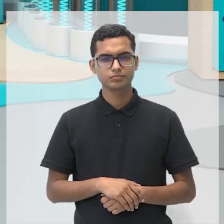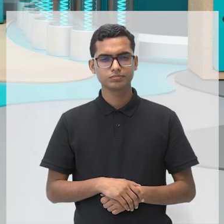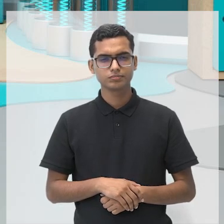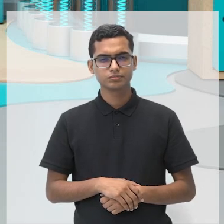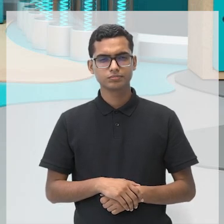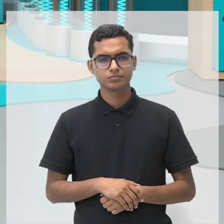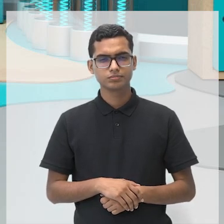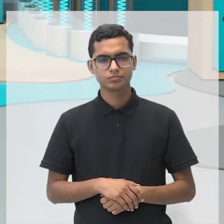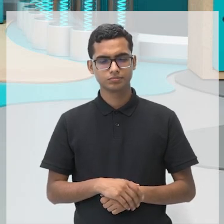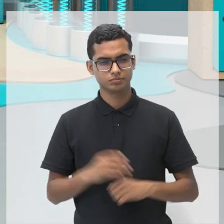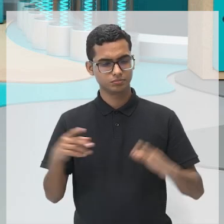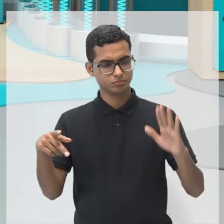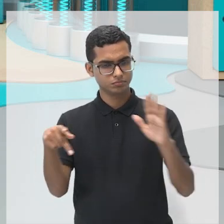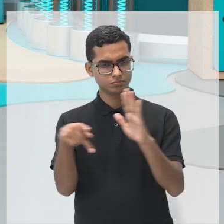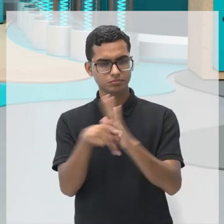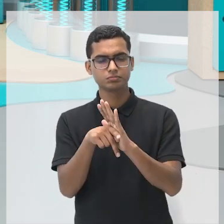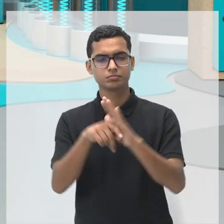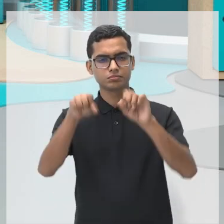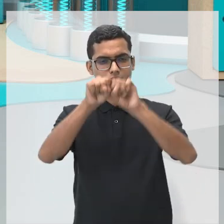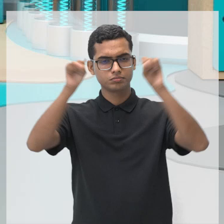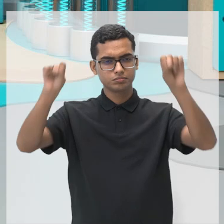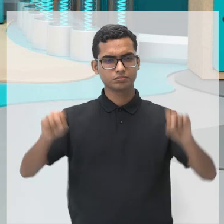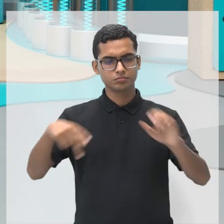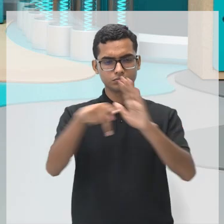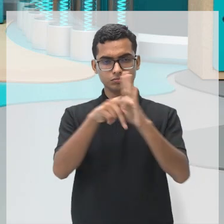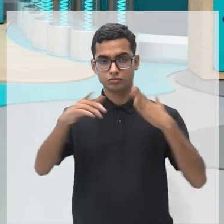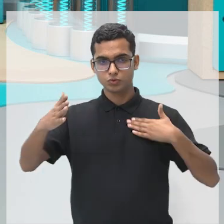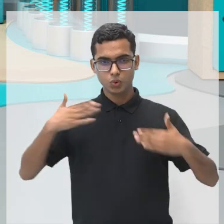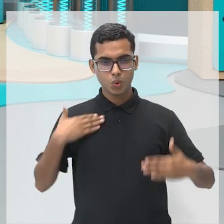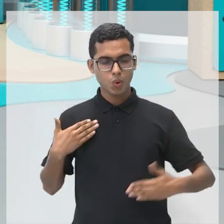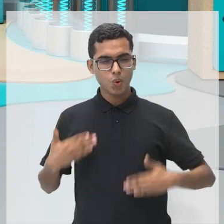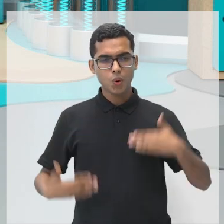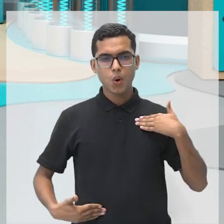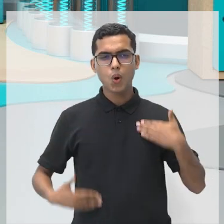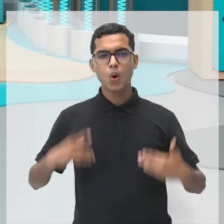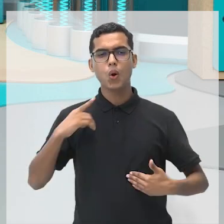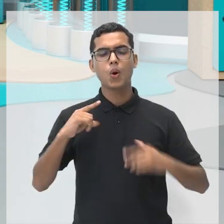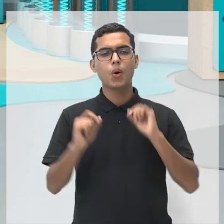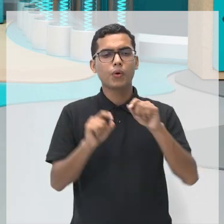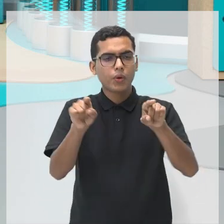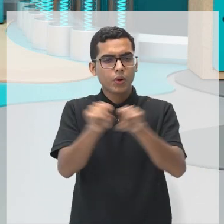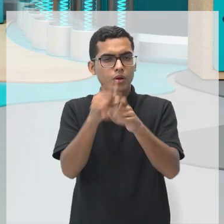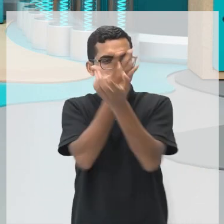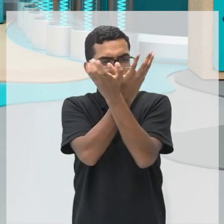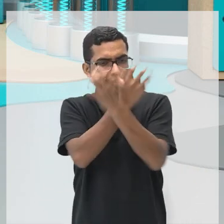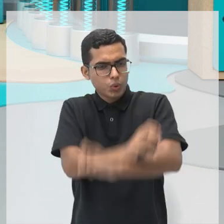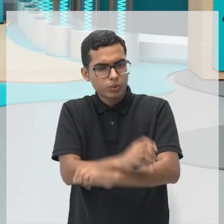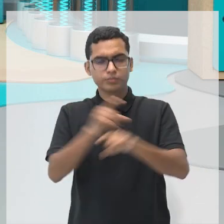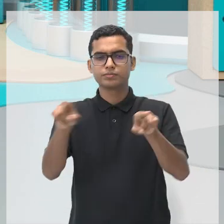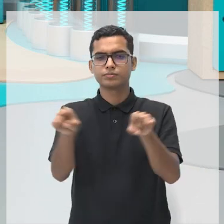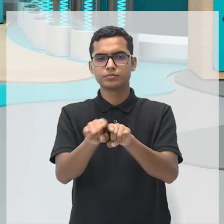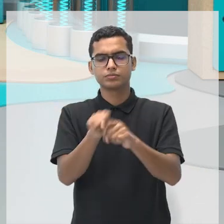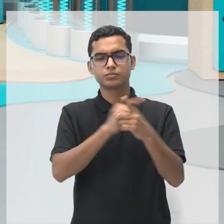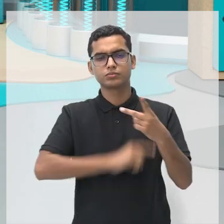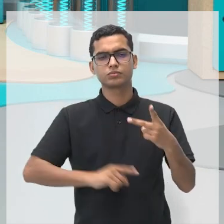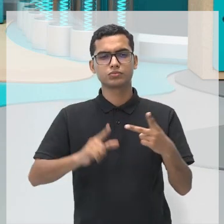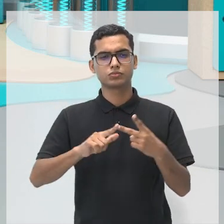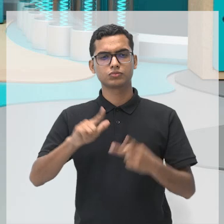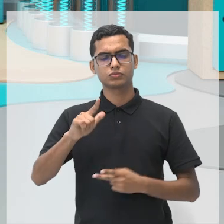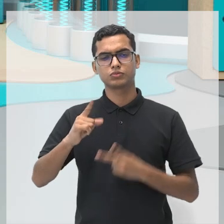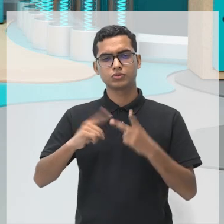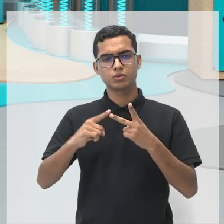do sistema esquelético, do sistema locomotor, que é responsável aí pelo movimento,